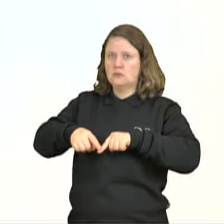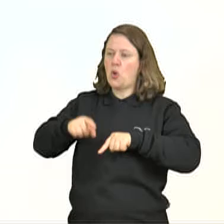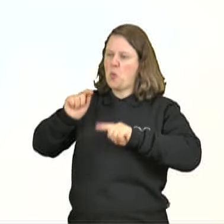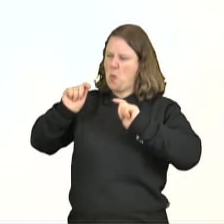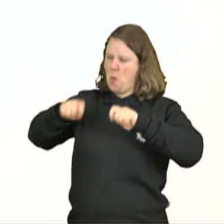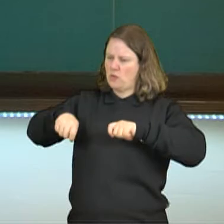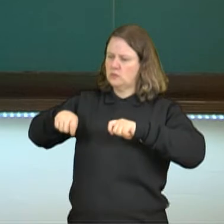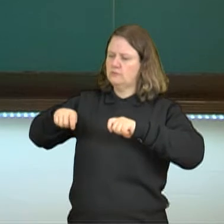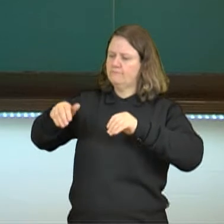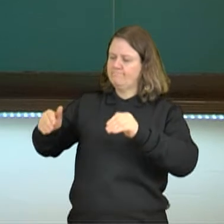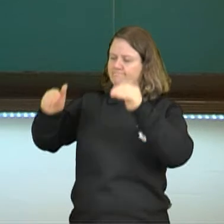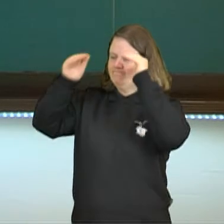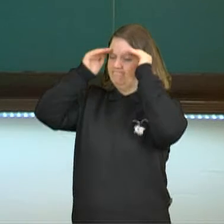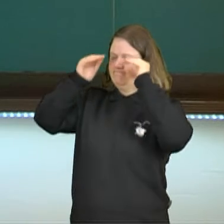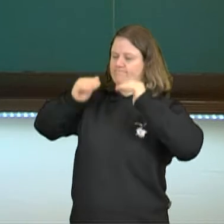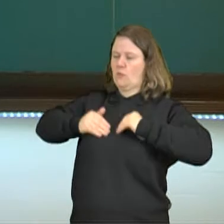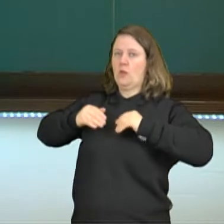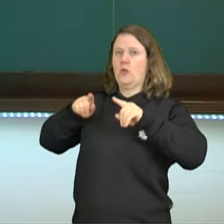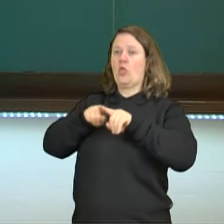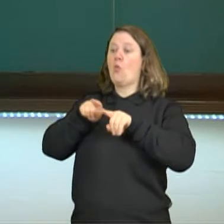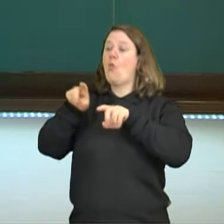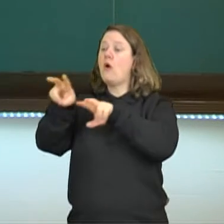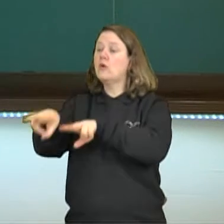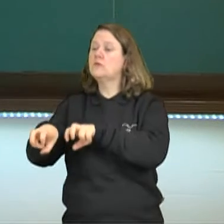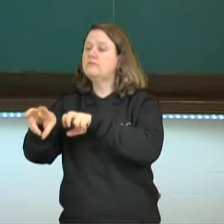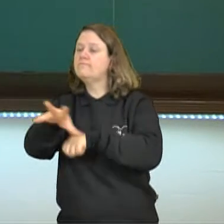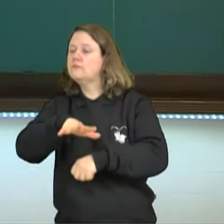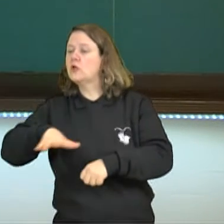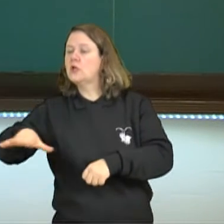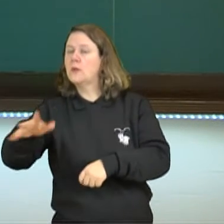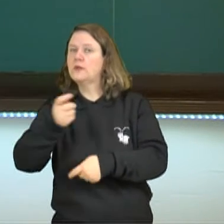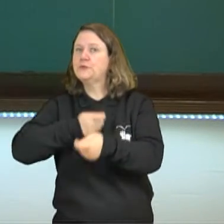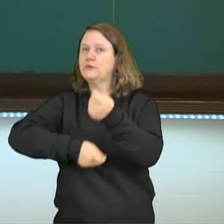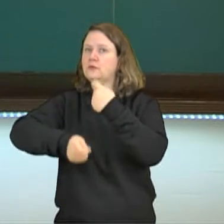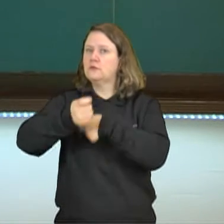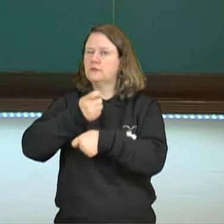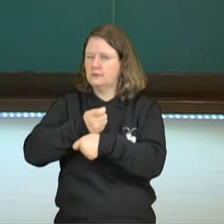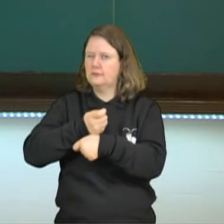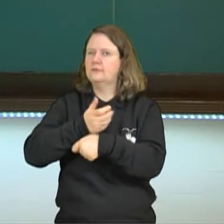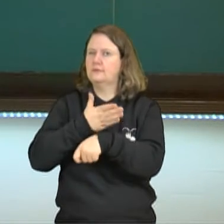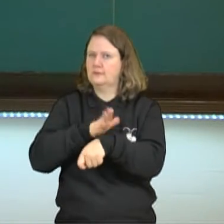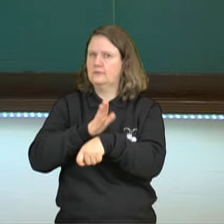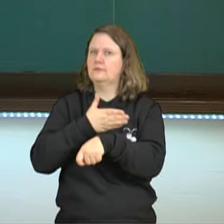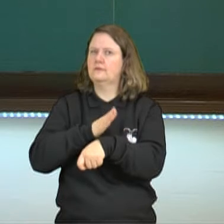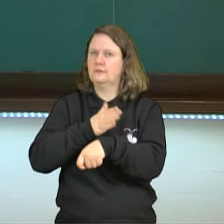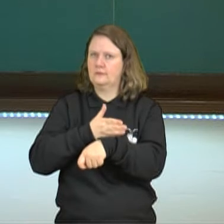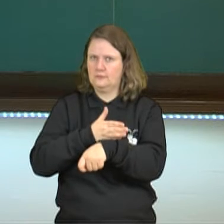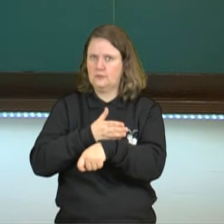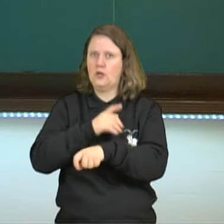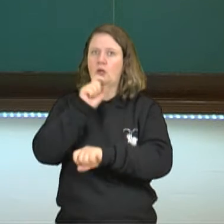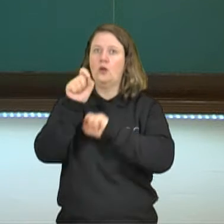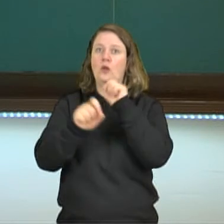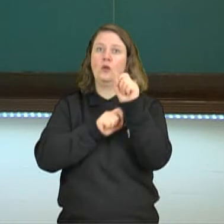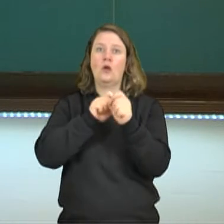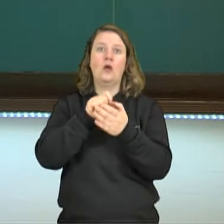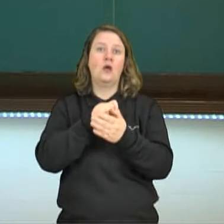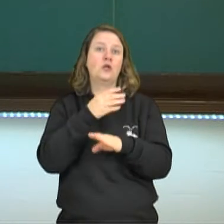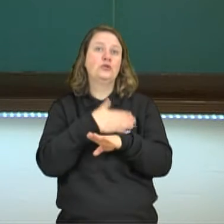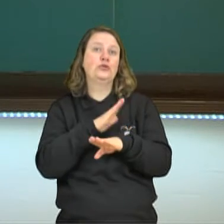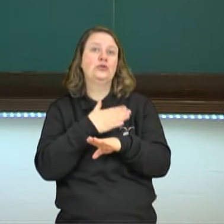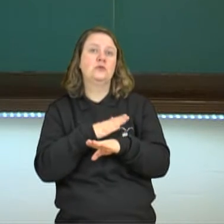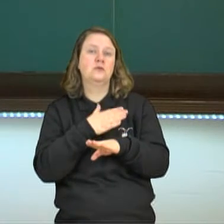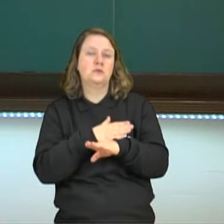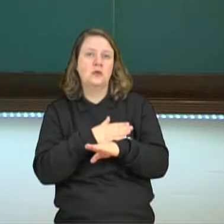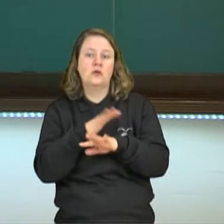a agricultura como principal atividade econômica, lembrando dessa relação. Falei em feudalismo, qual é a atividade econômica do